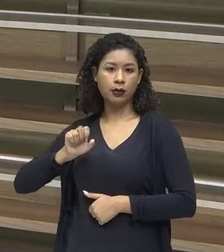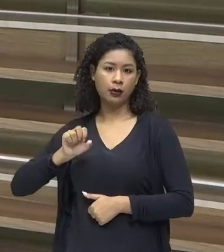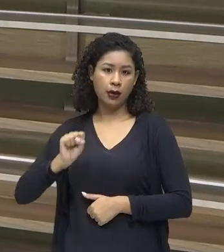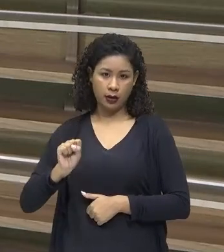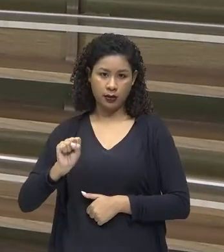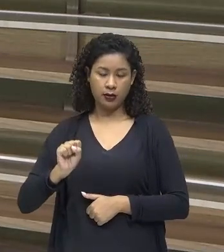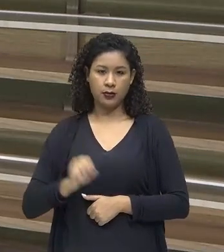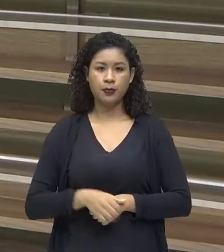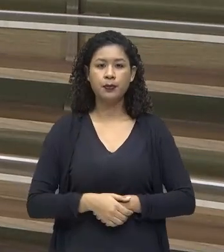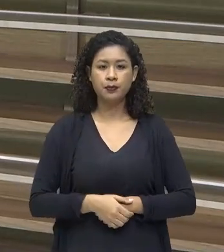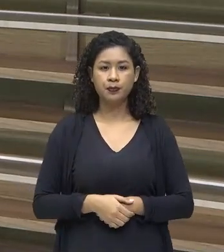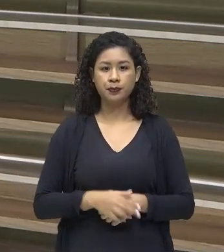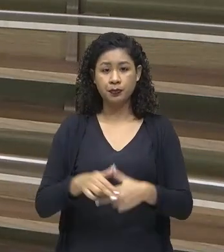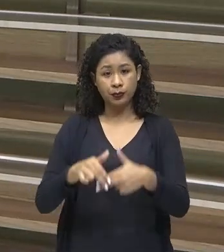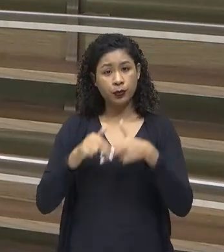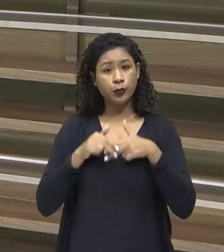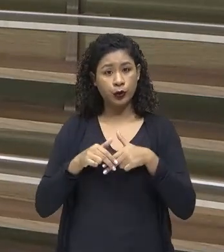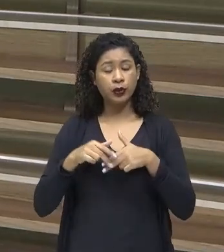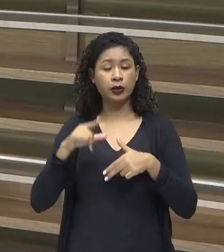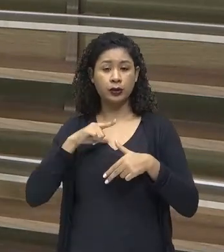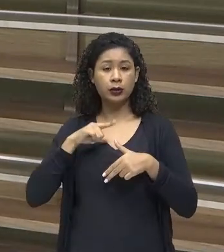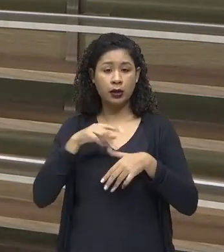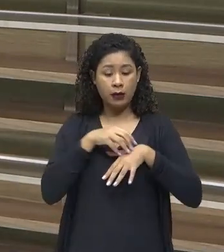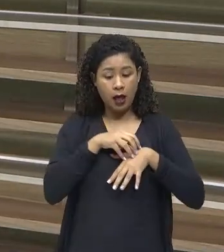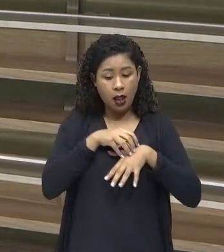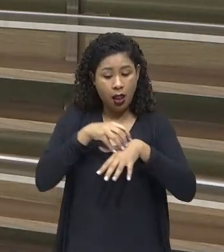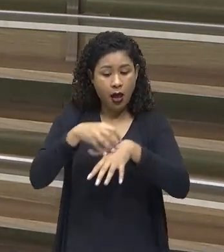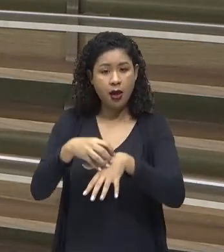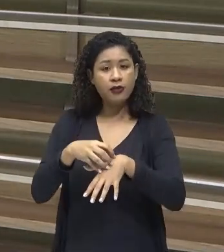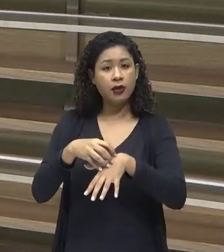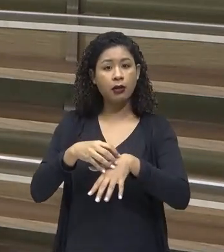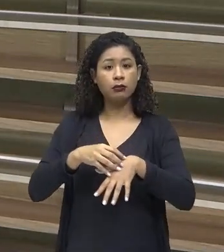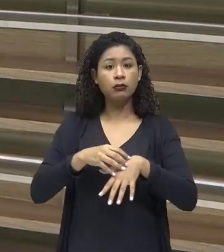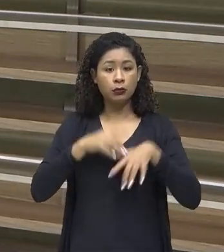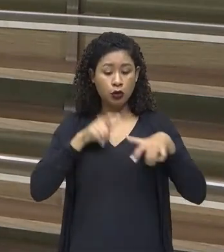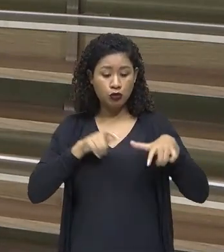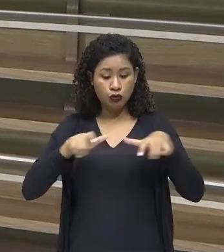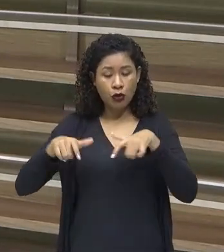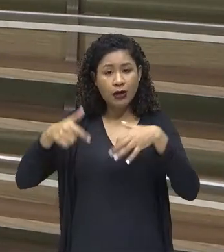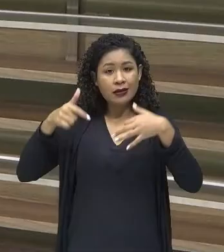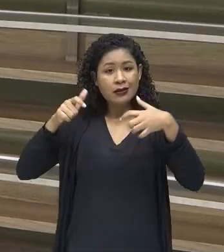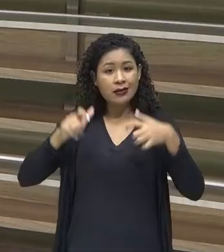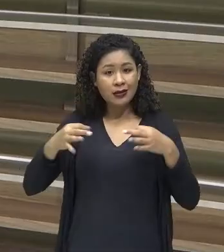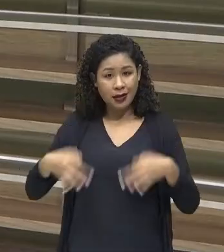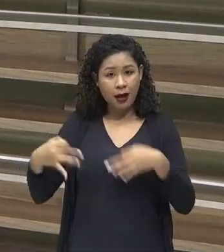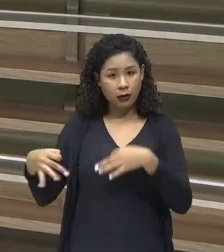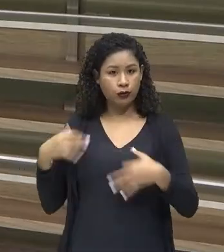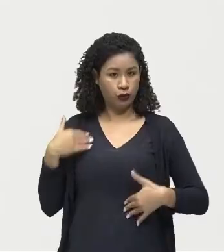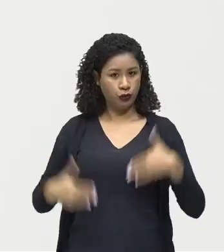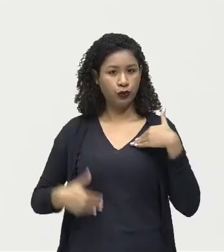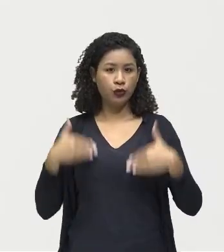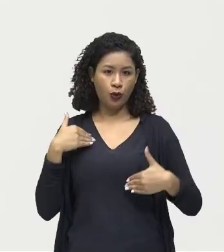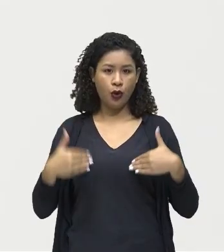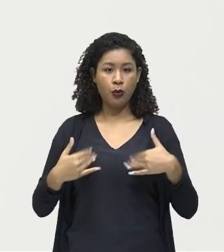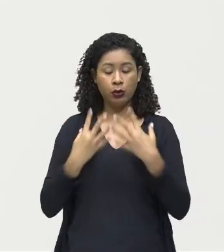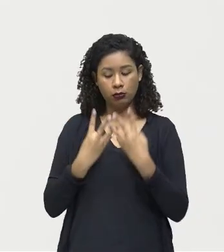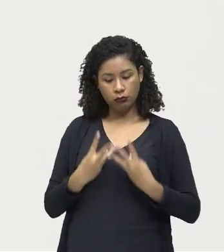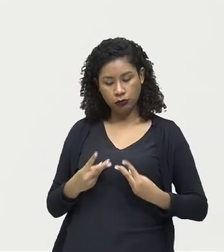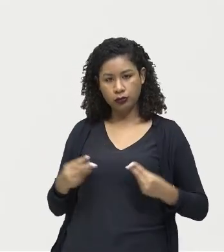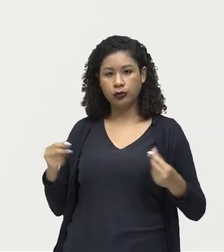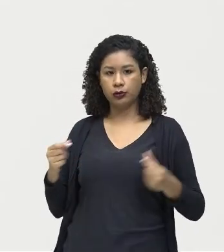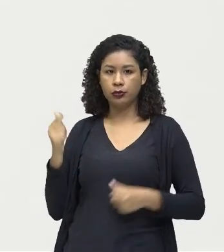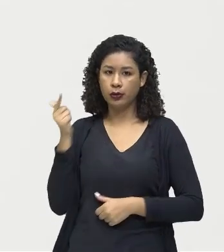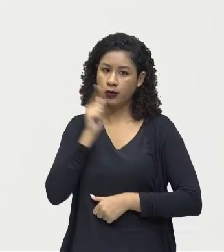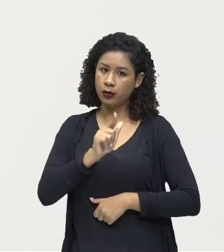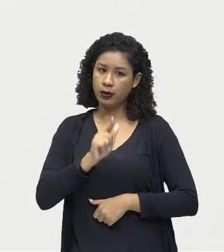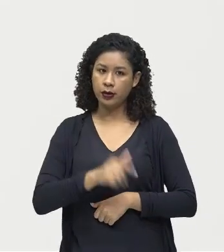levar essas excretas para onde elas devem ir para serem eliminadas, tá? Distribuição de mecanismos